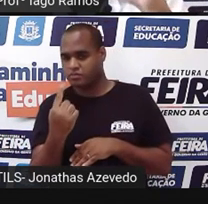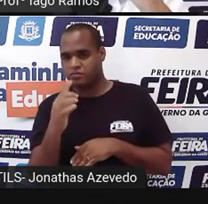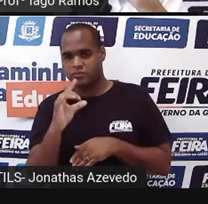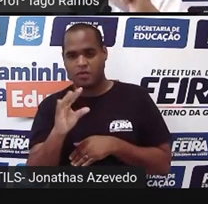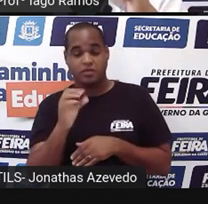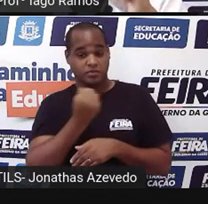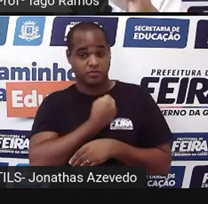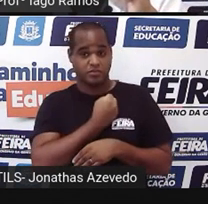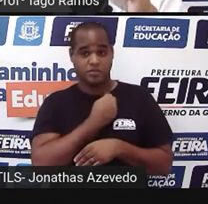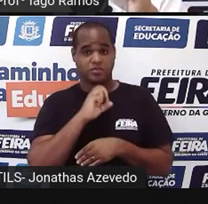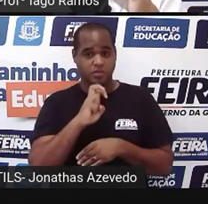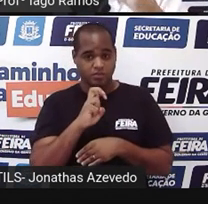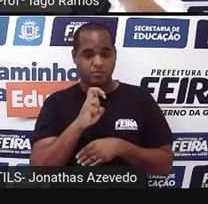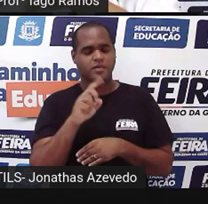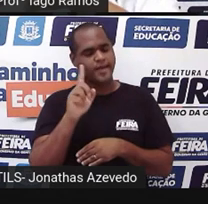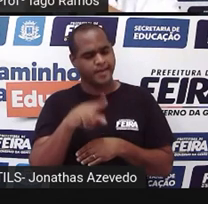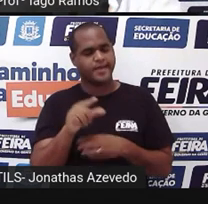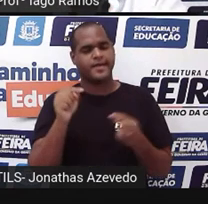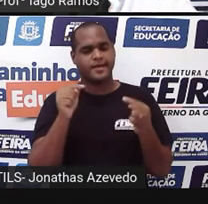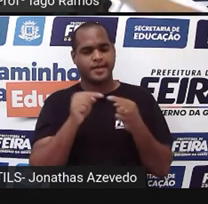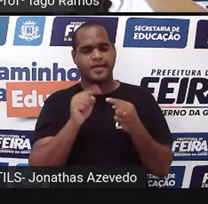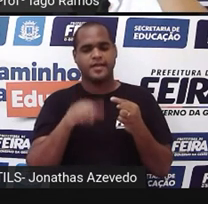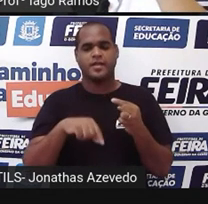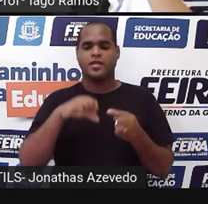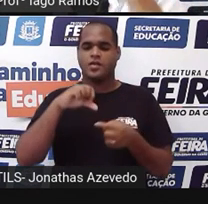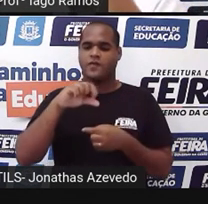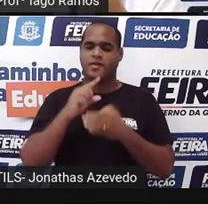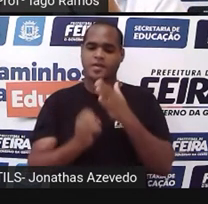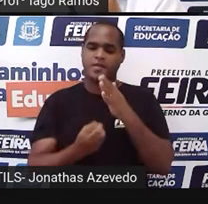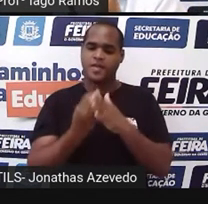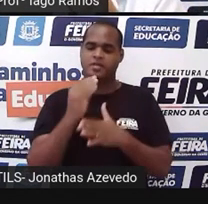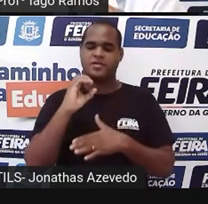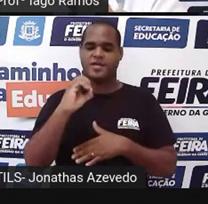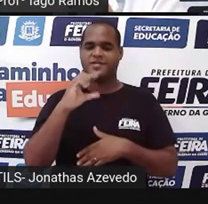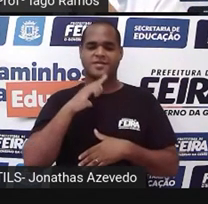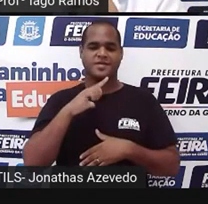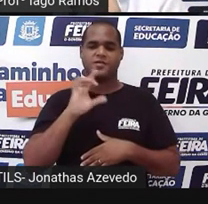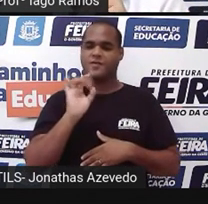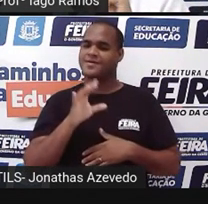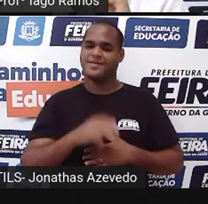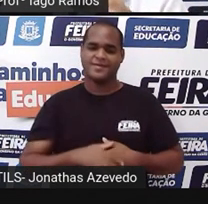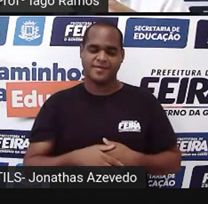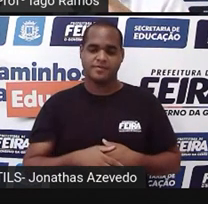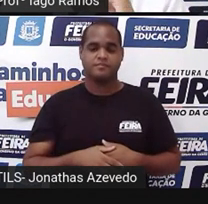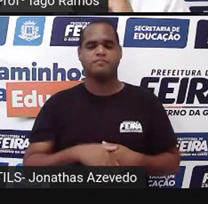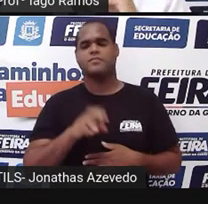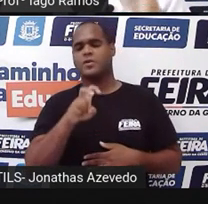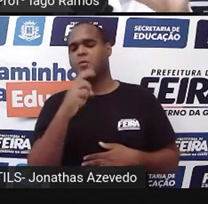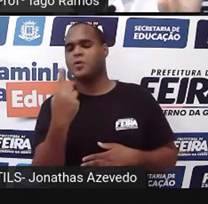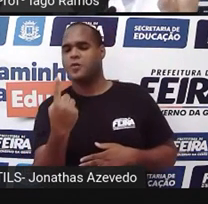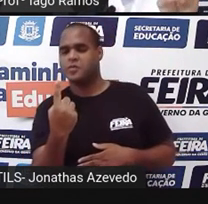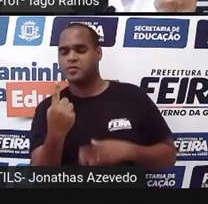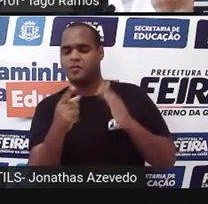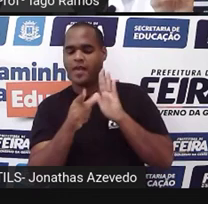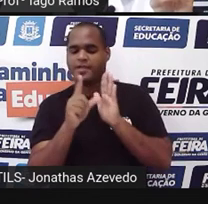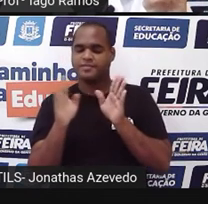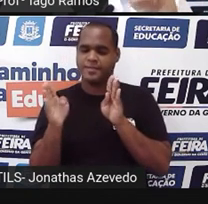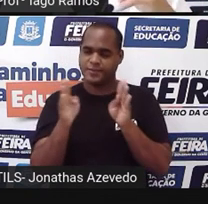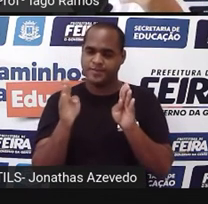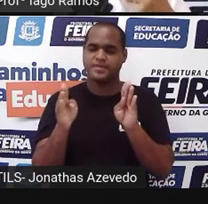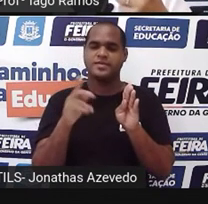que é o número cinco é um algarismo só ali do lado do mal vai aparecer só 10 se fosse ali um 51 o